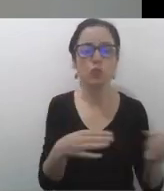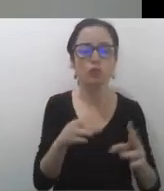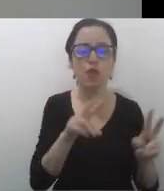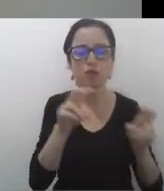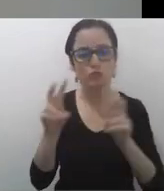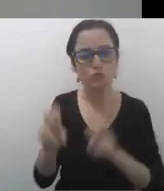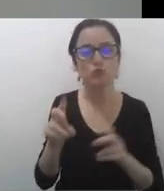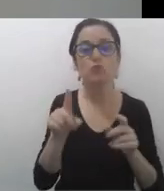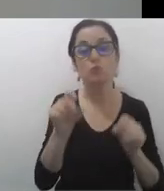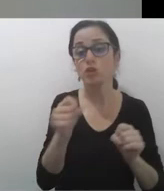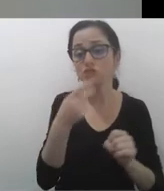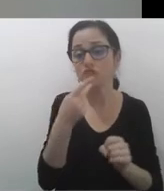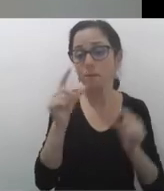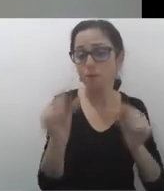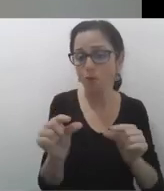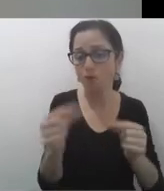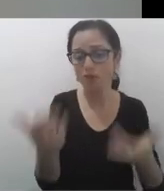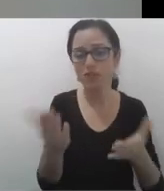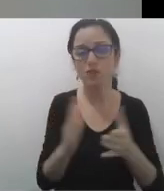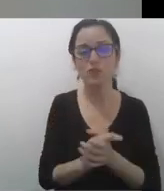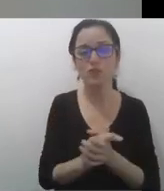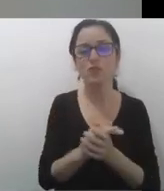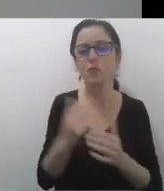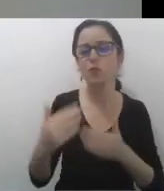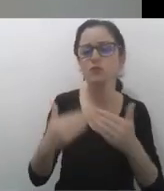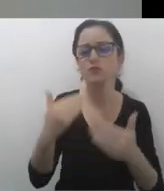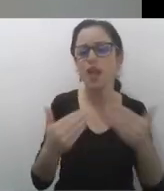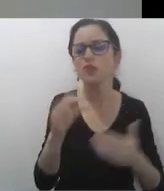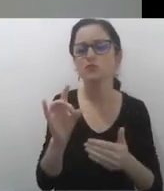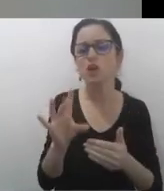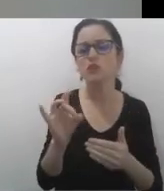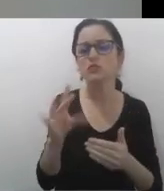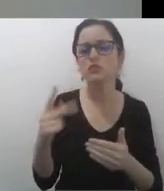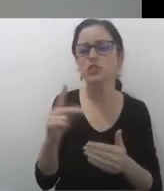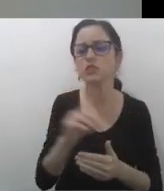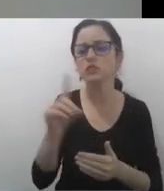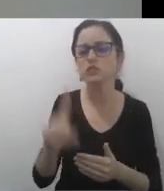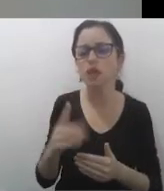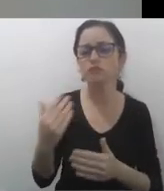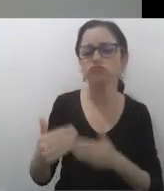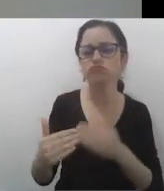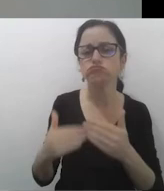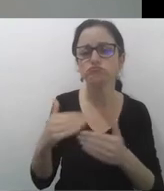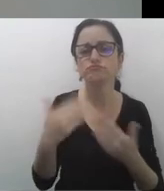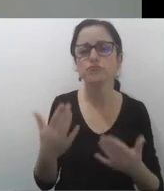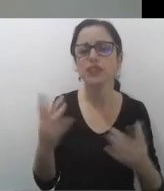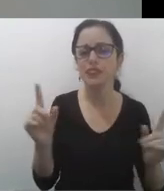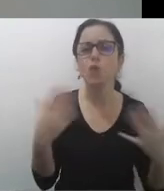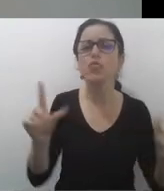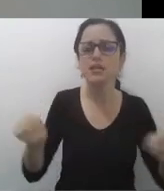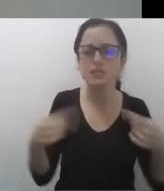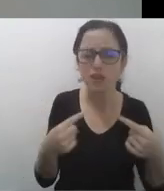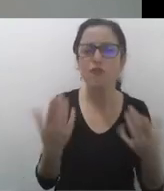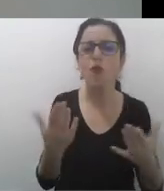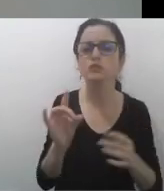novas questões. Então, talvez você poderia falar um pouco desse processo de autonomização que o design passa.